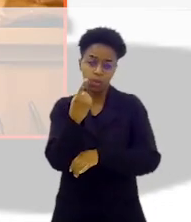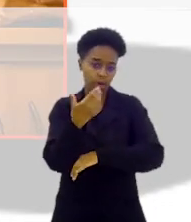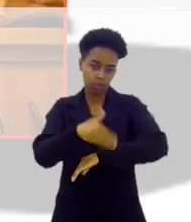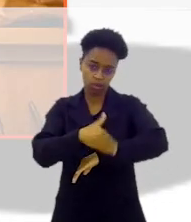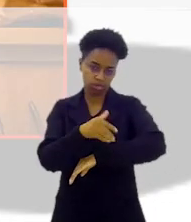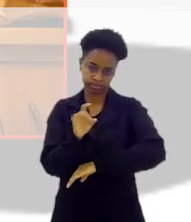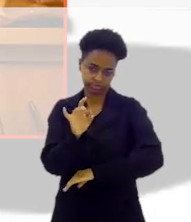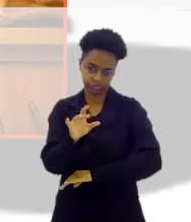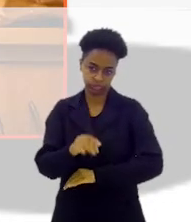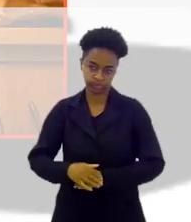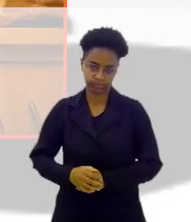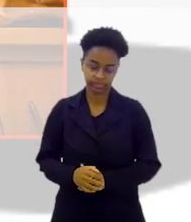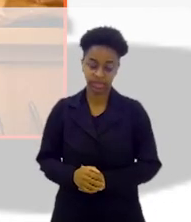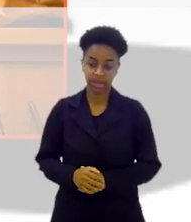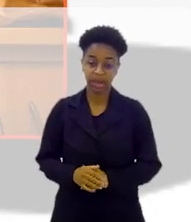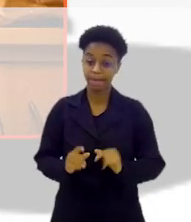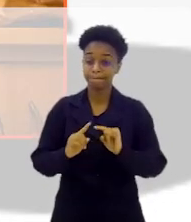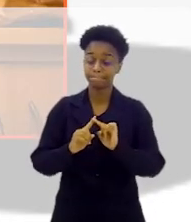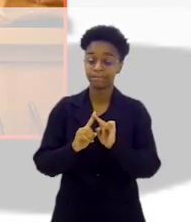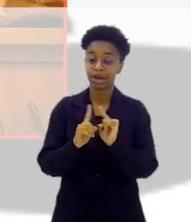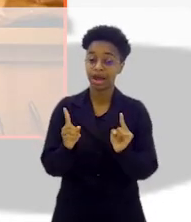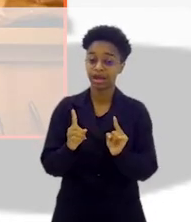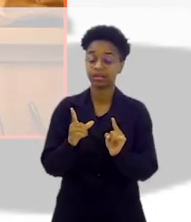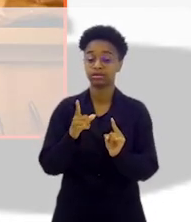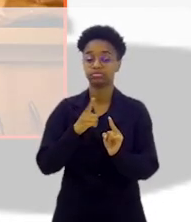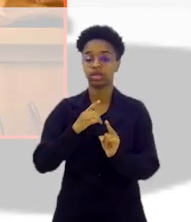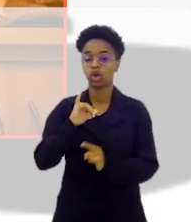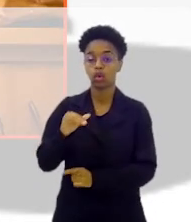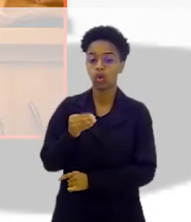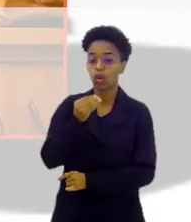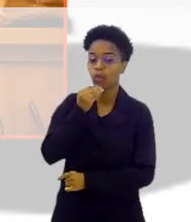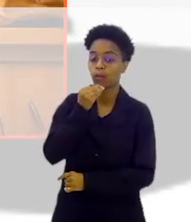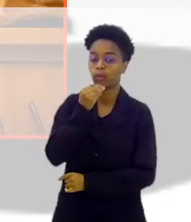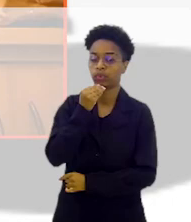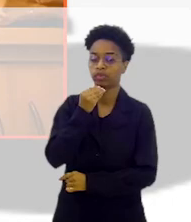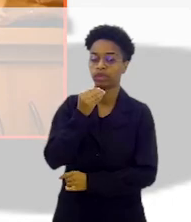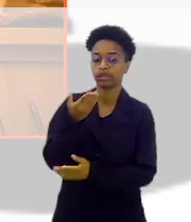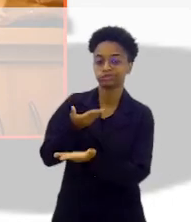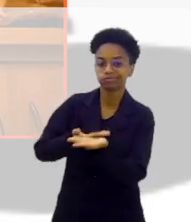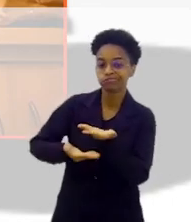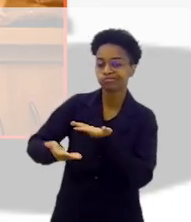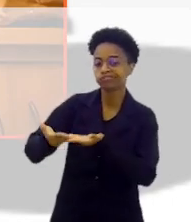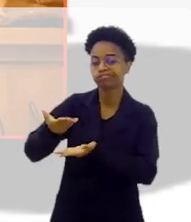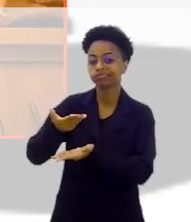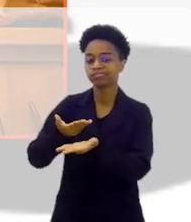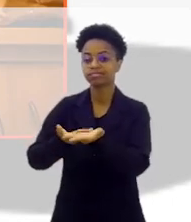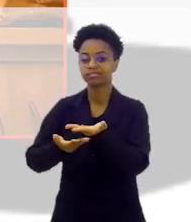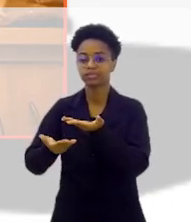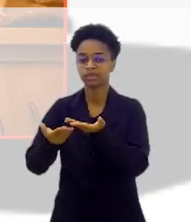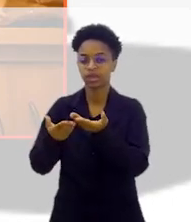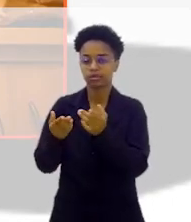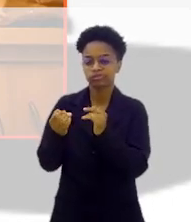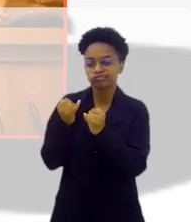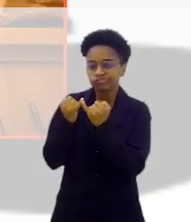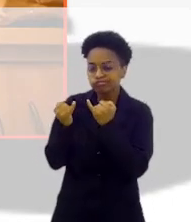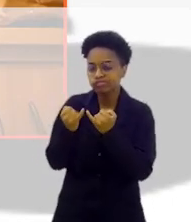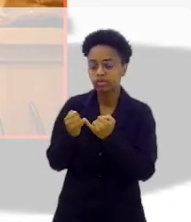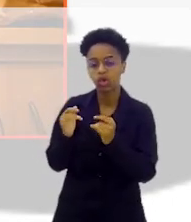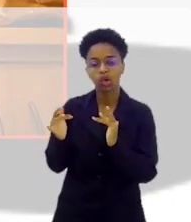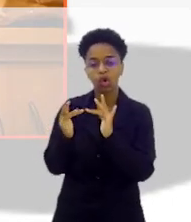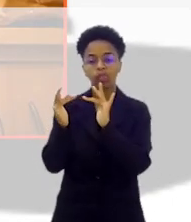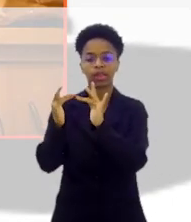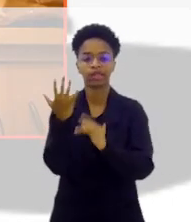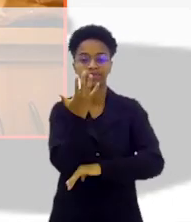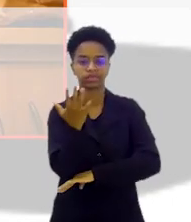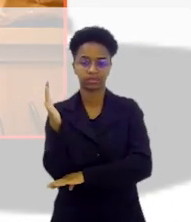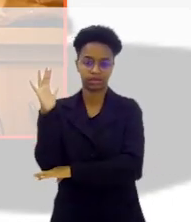Tinha uma rua, mas ali a gente tinha a oportunidade de ter uma convivência muito de perto e ampla